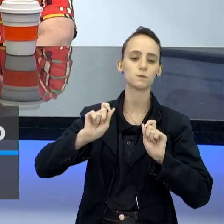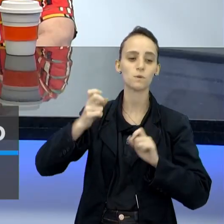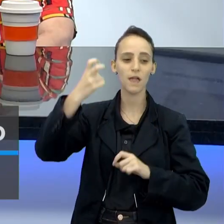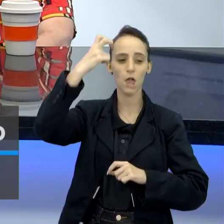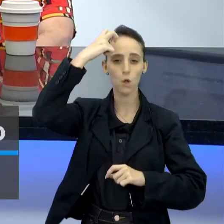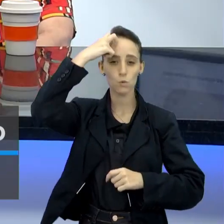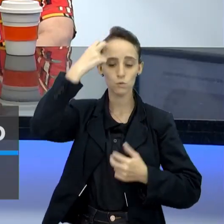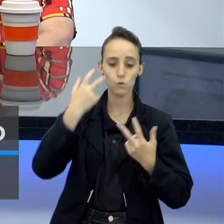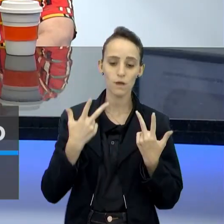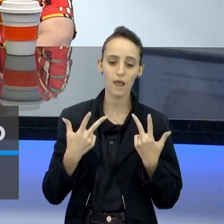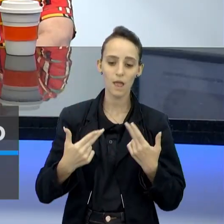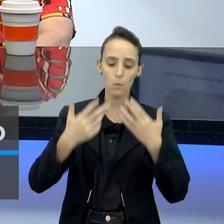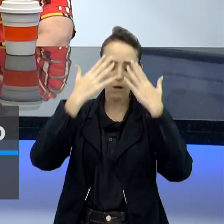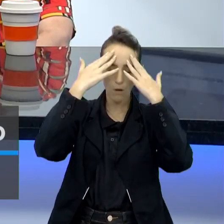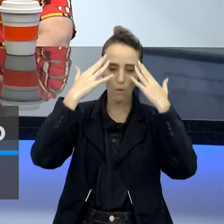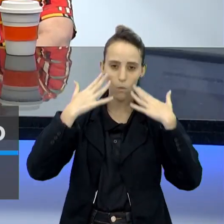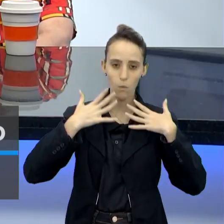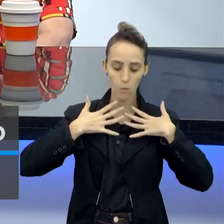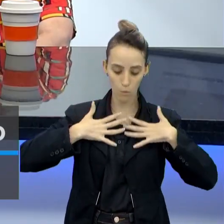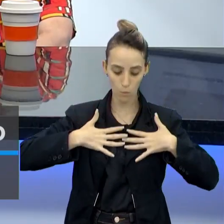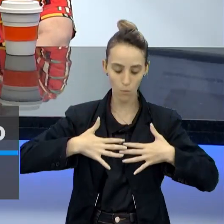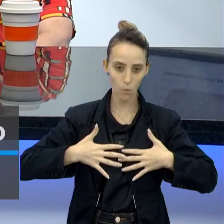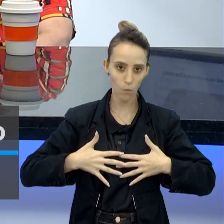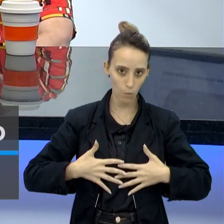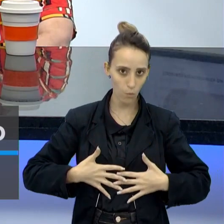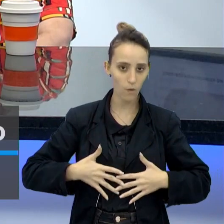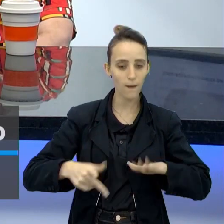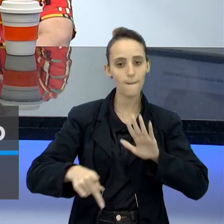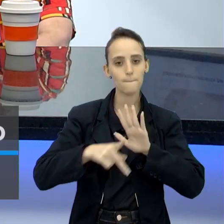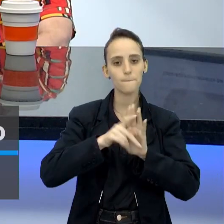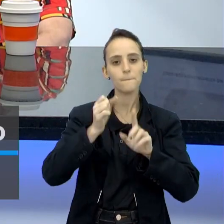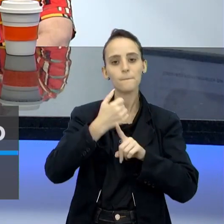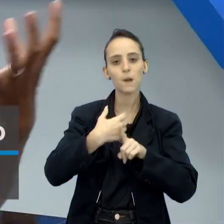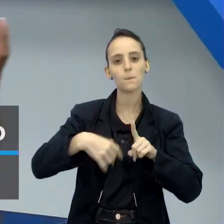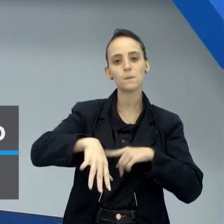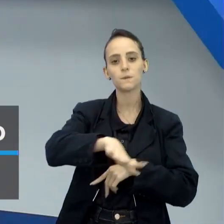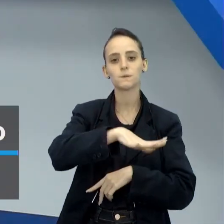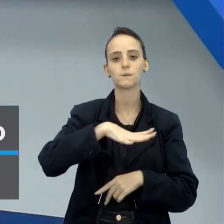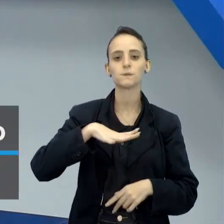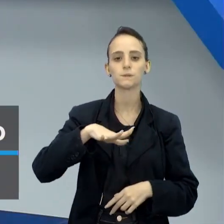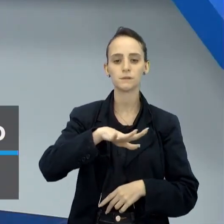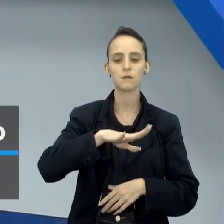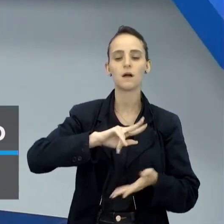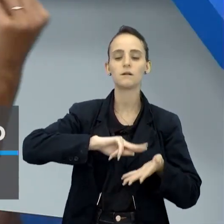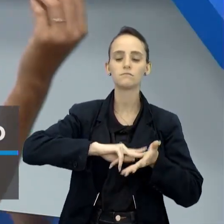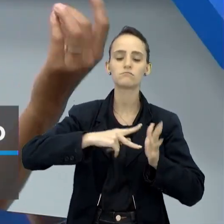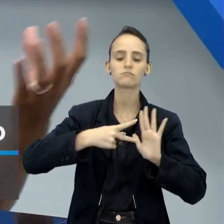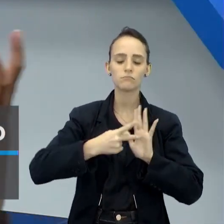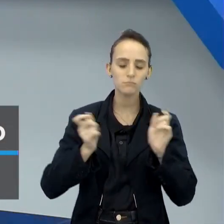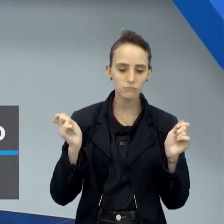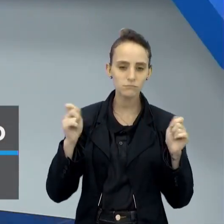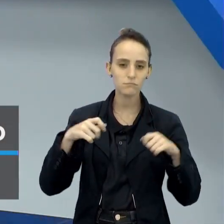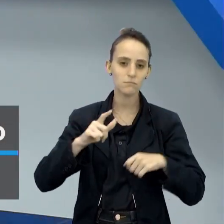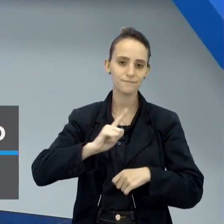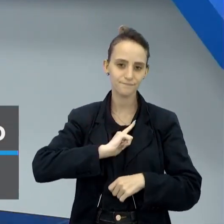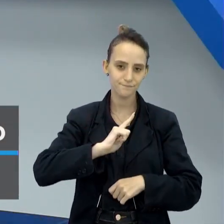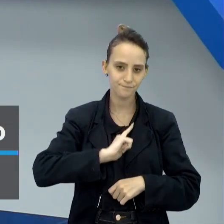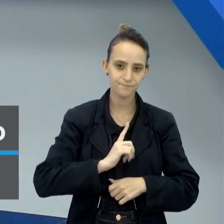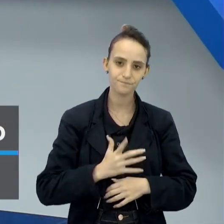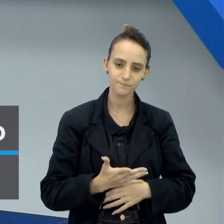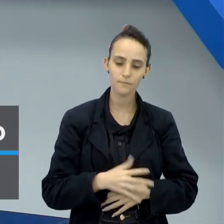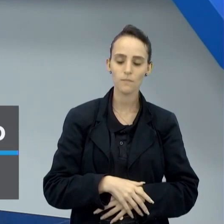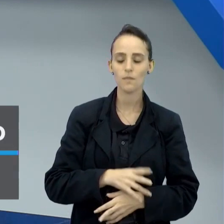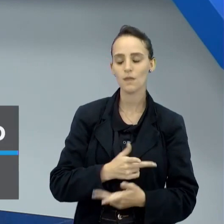que reveste, não só o indivíduo, mas toda a sociedade. A cultura é o que dá significado, é tudo que é produzido pelos